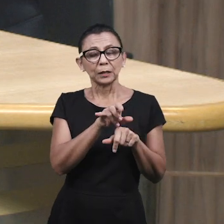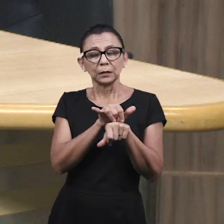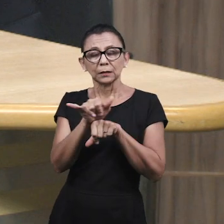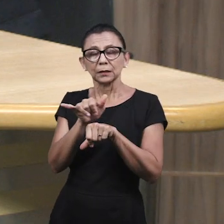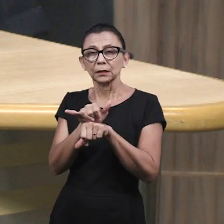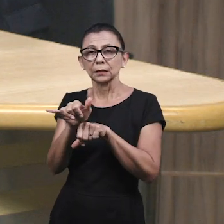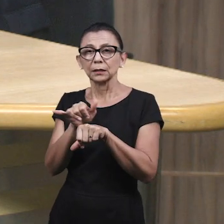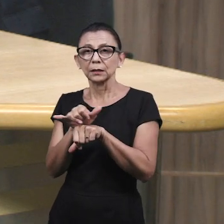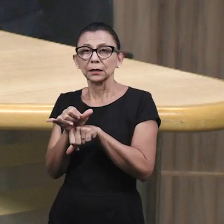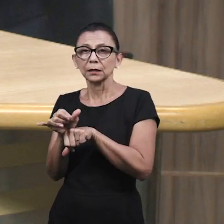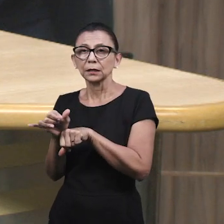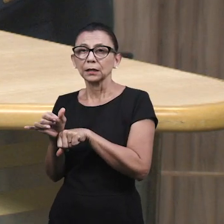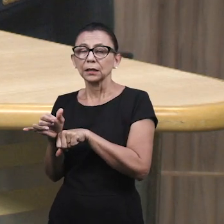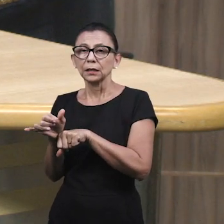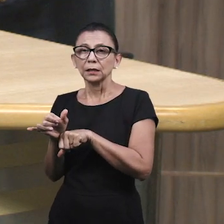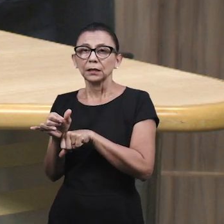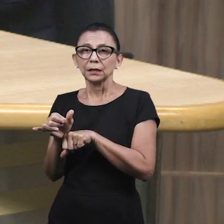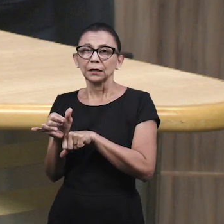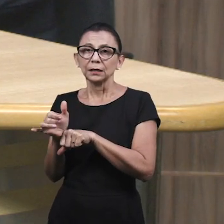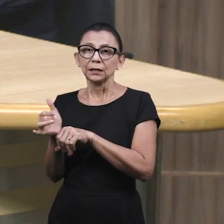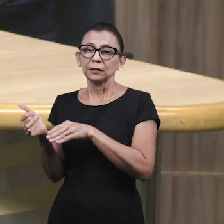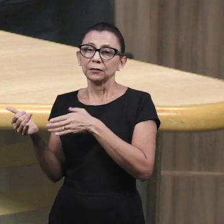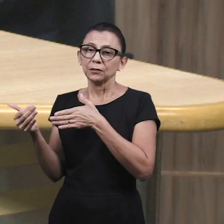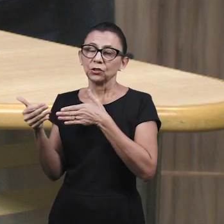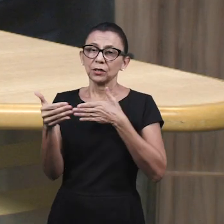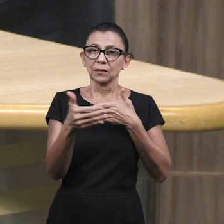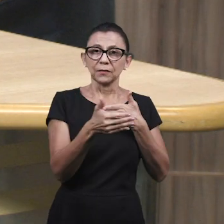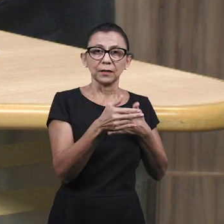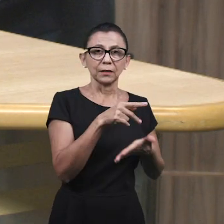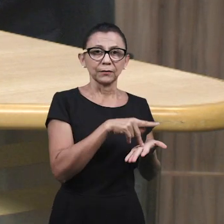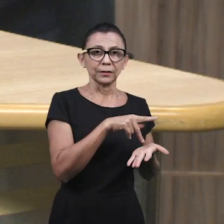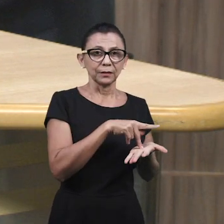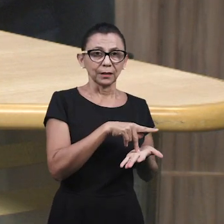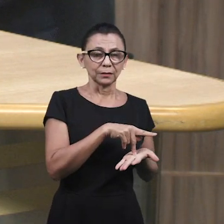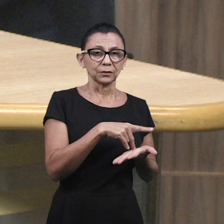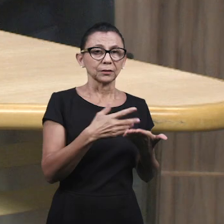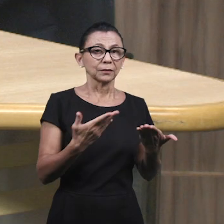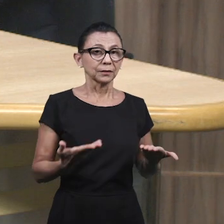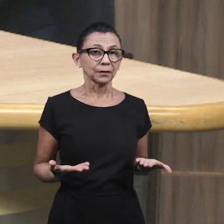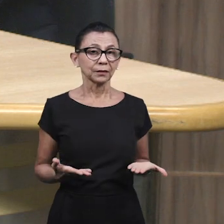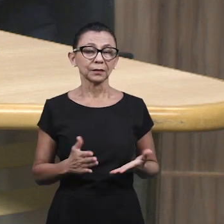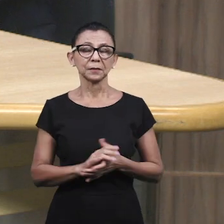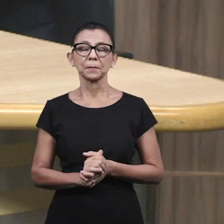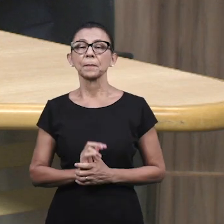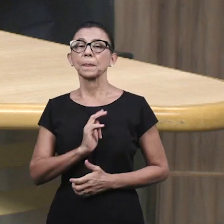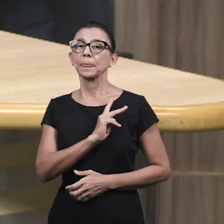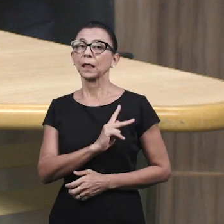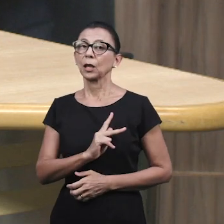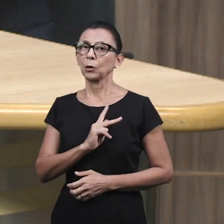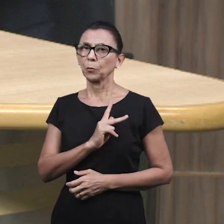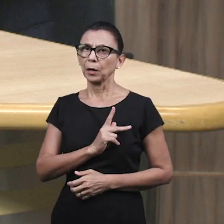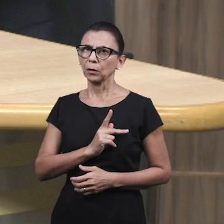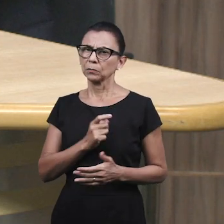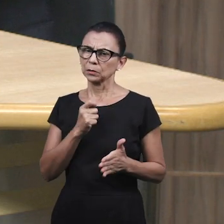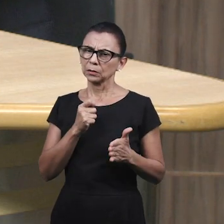pela graça. Então a fé vem da eternidade. Por isso Paulo diz assim, combati o bom combate, acabei a carreira, guardei a